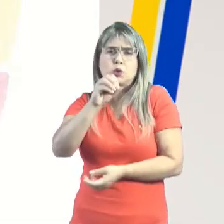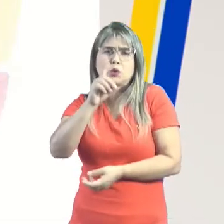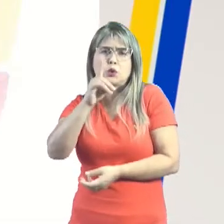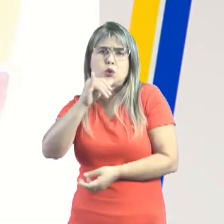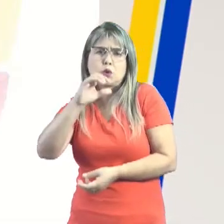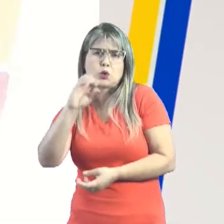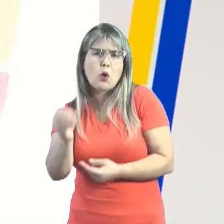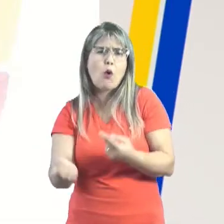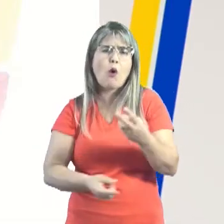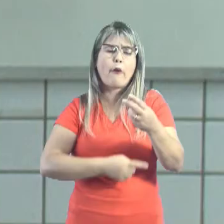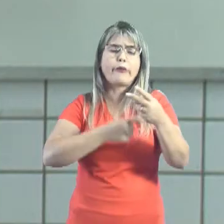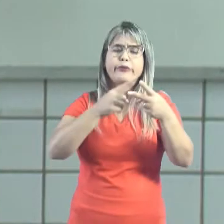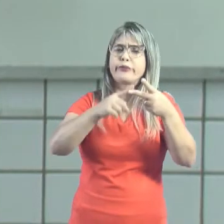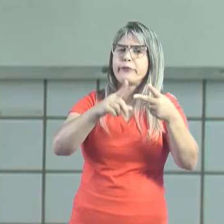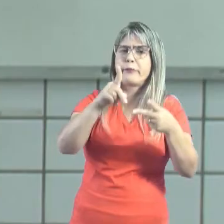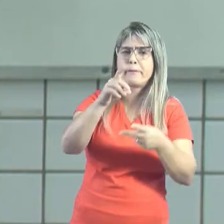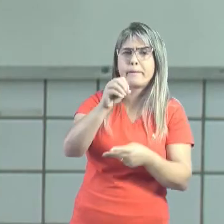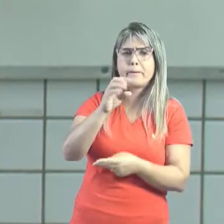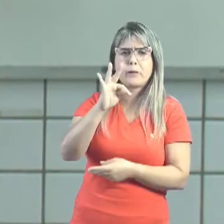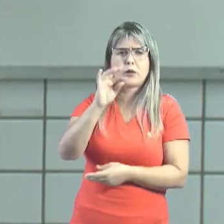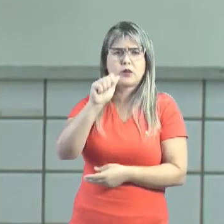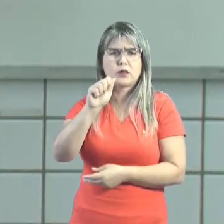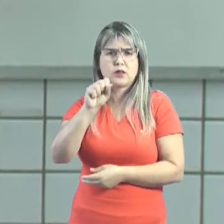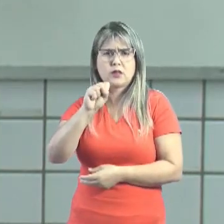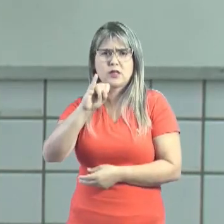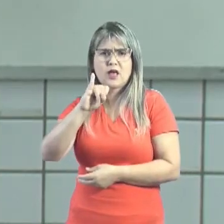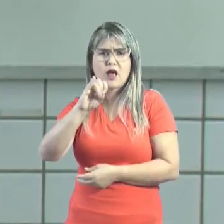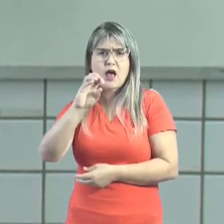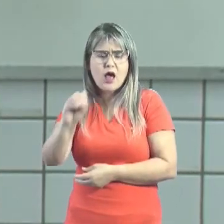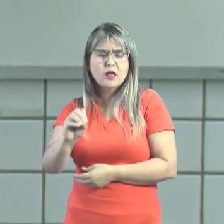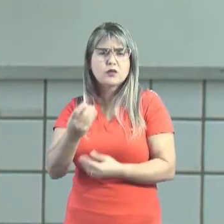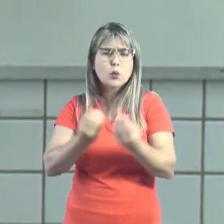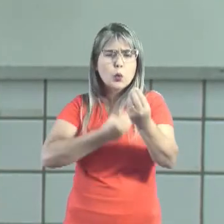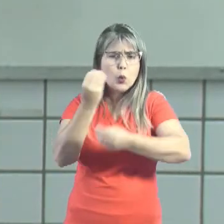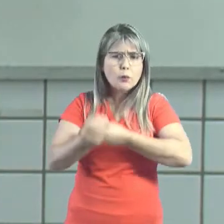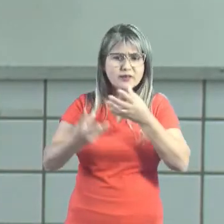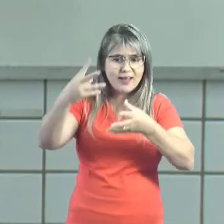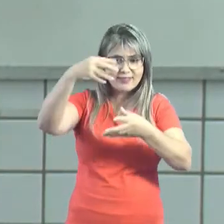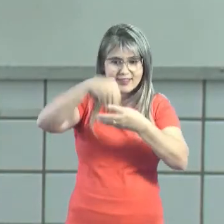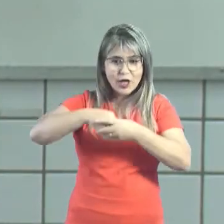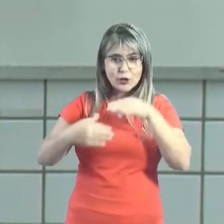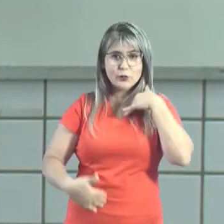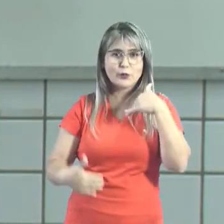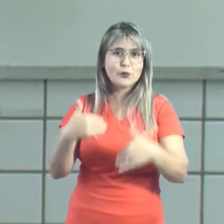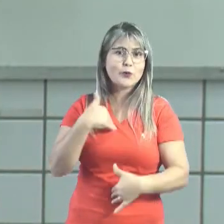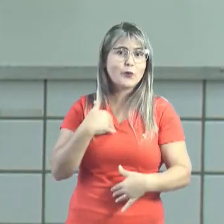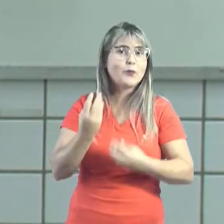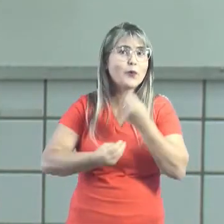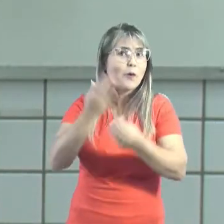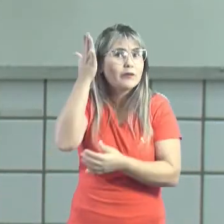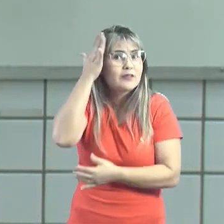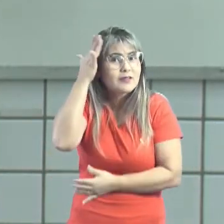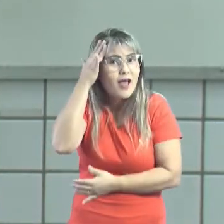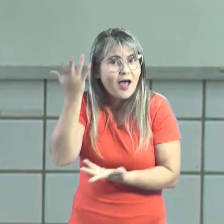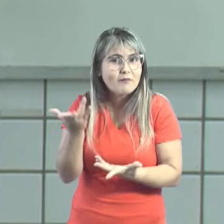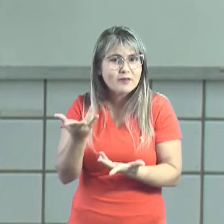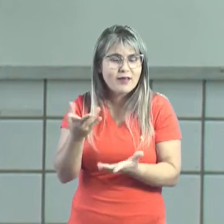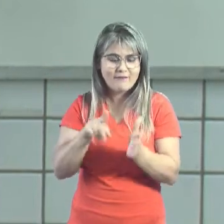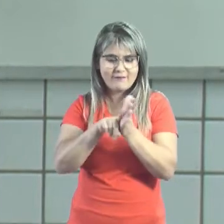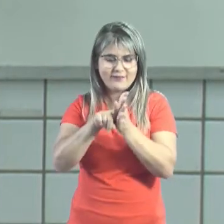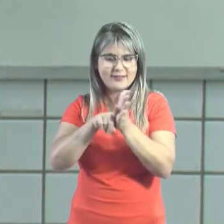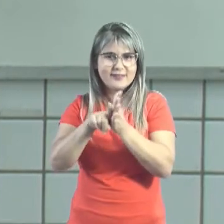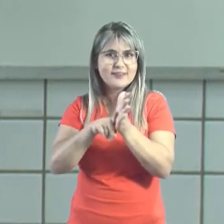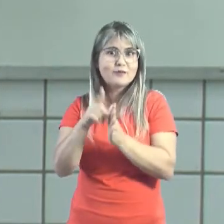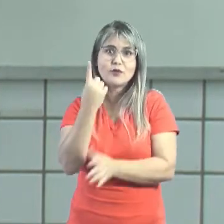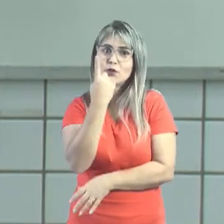vai observar no plasma sanguíneo, os resultados trazidos pelo laboratório. Então, o sangue em si está todo